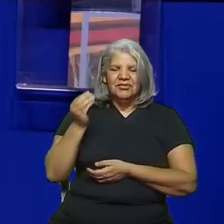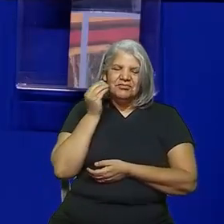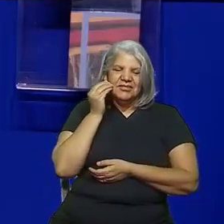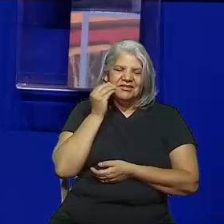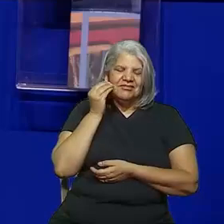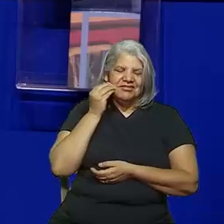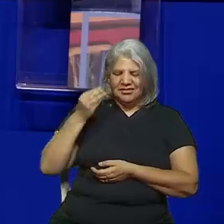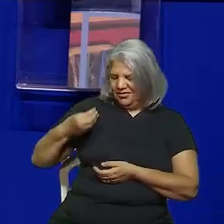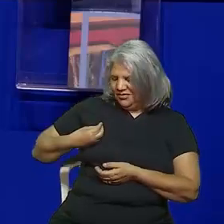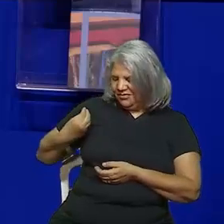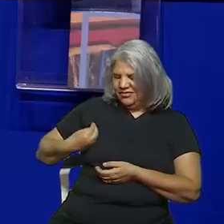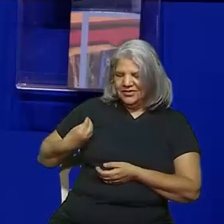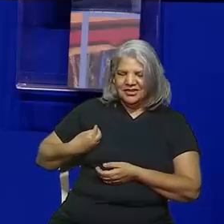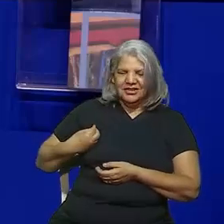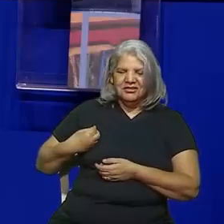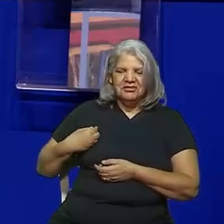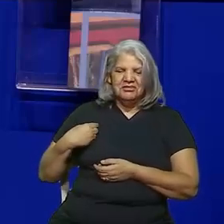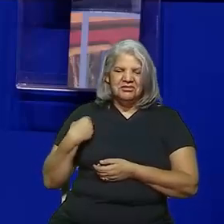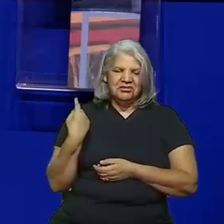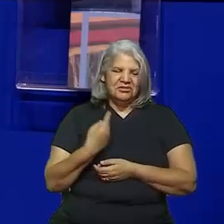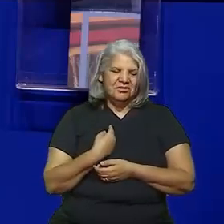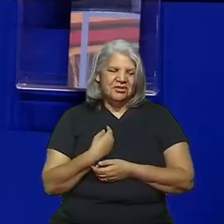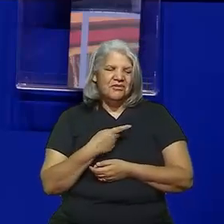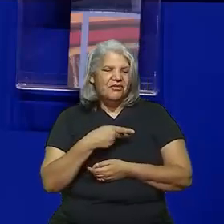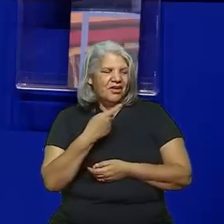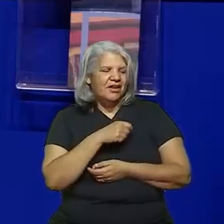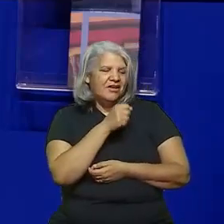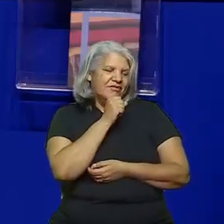inteira conversar com ele, nunca deixou.